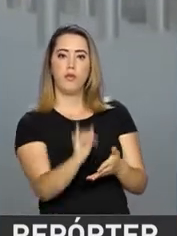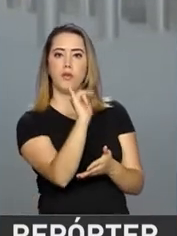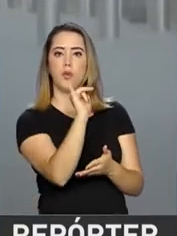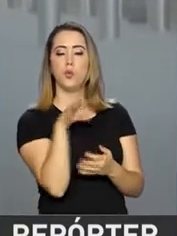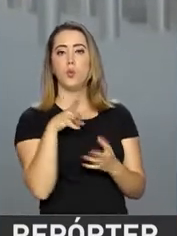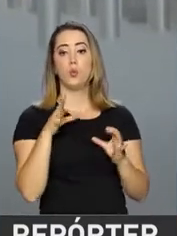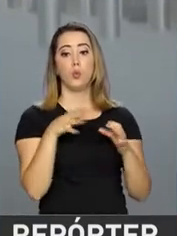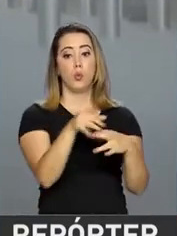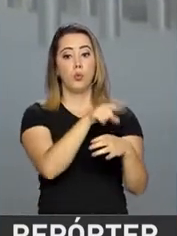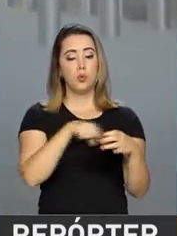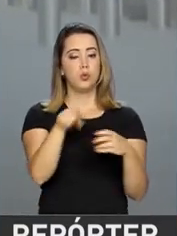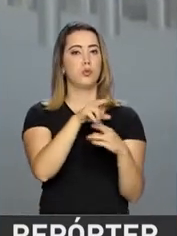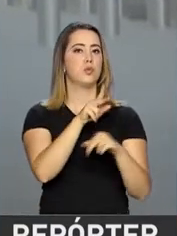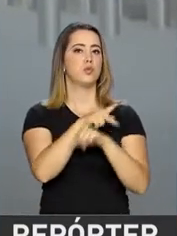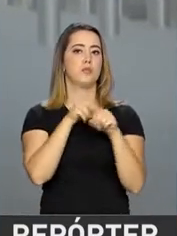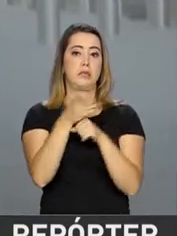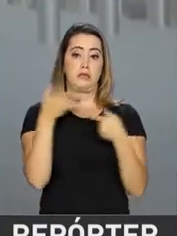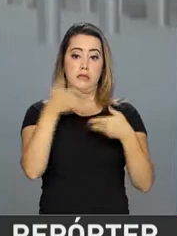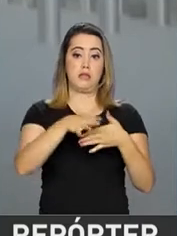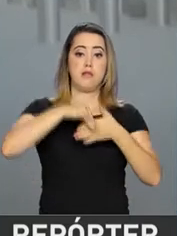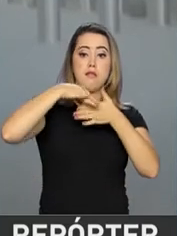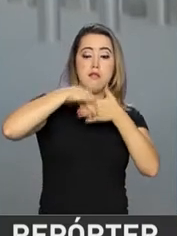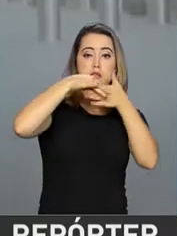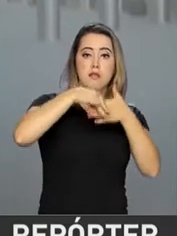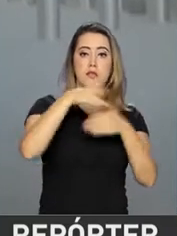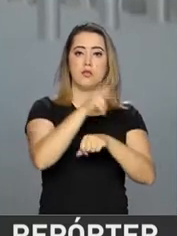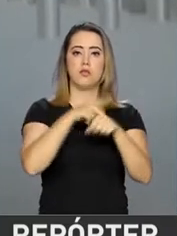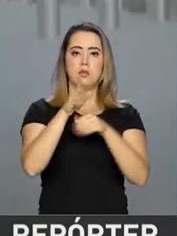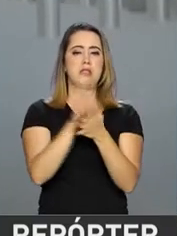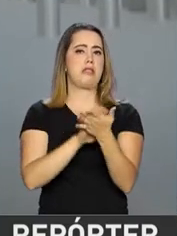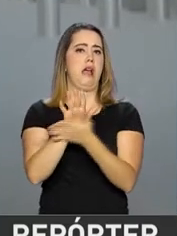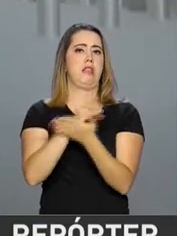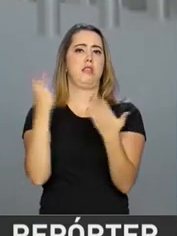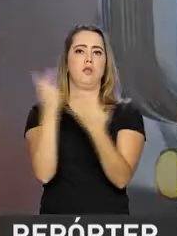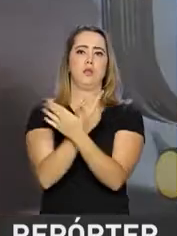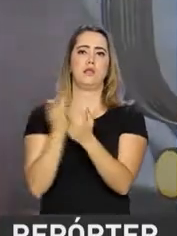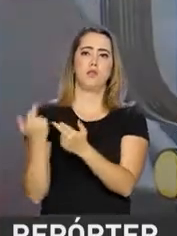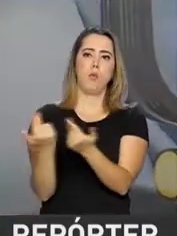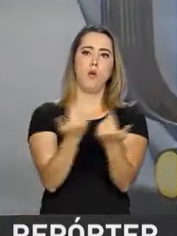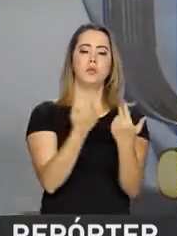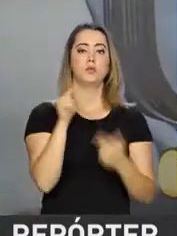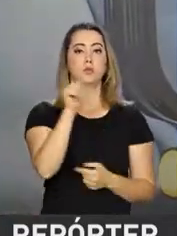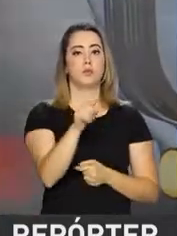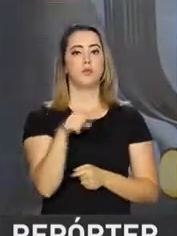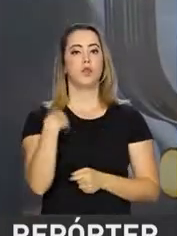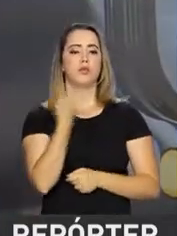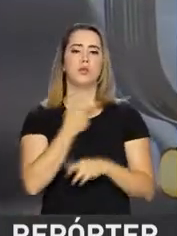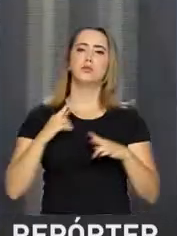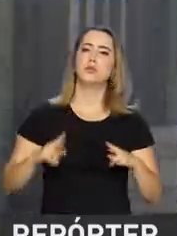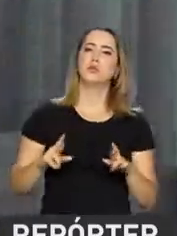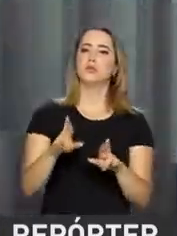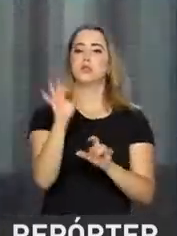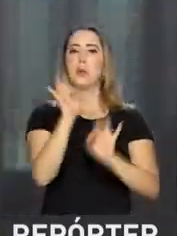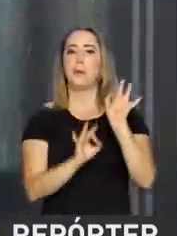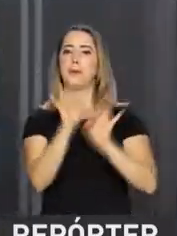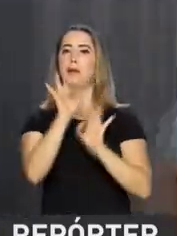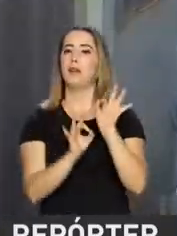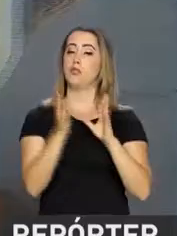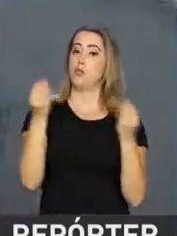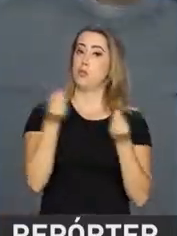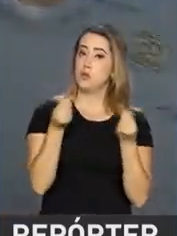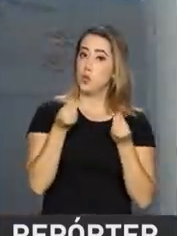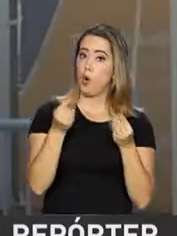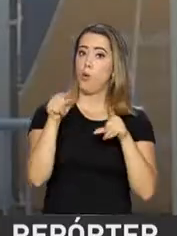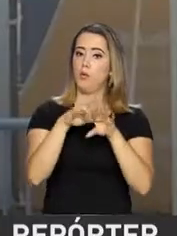grandes líderes no mundo bem aqui mas não há nada como assembleia geral enquanto nossa equipe acompanhava os preparativos para a